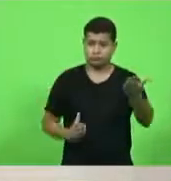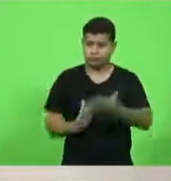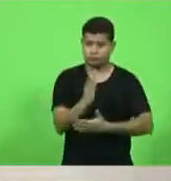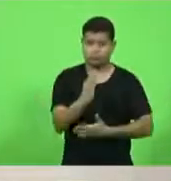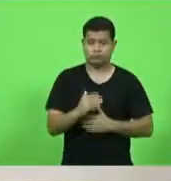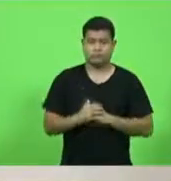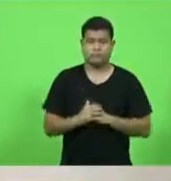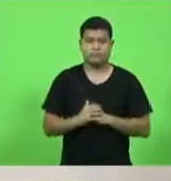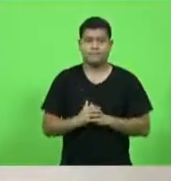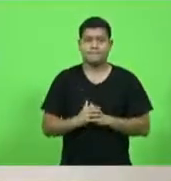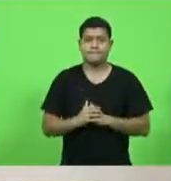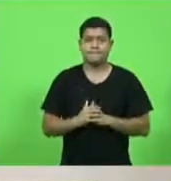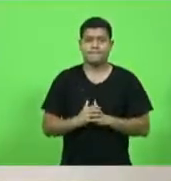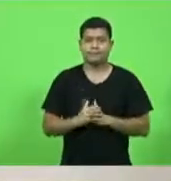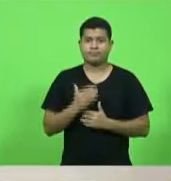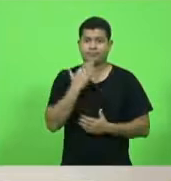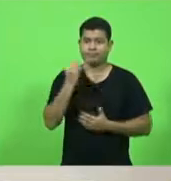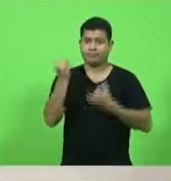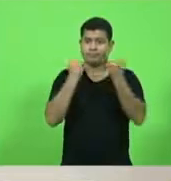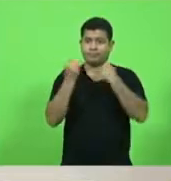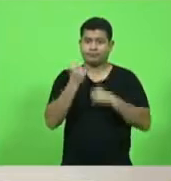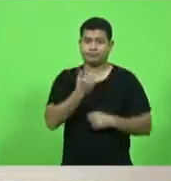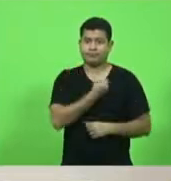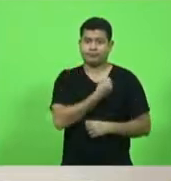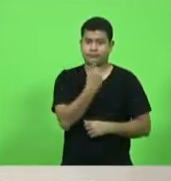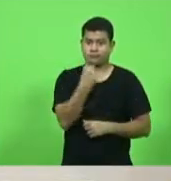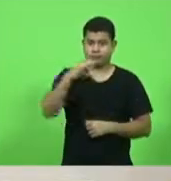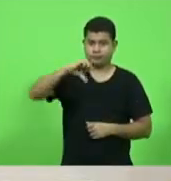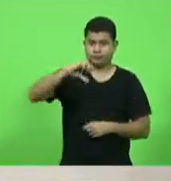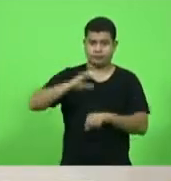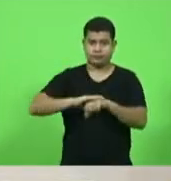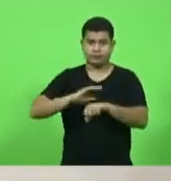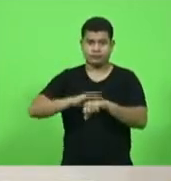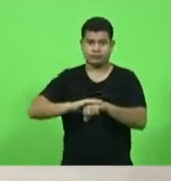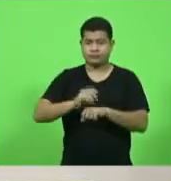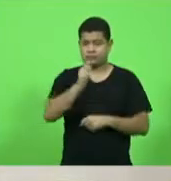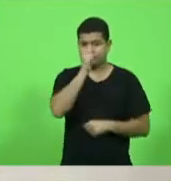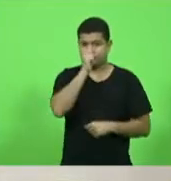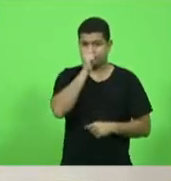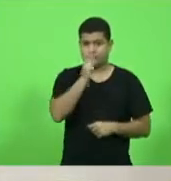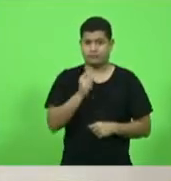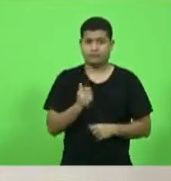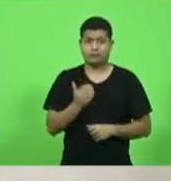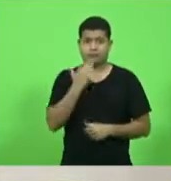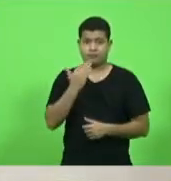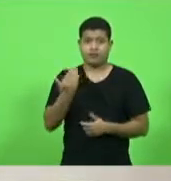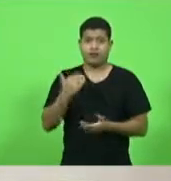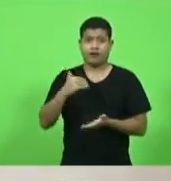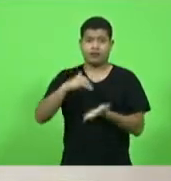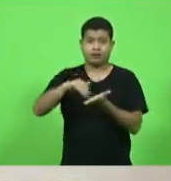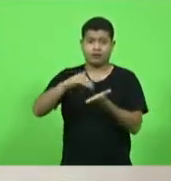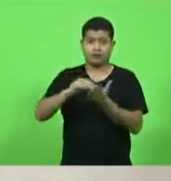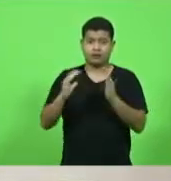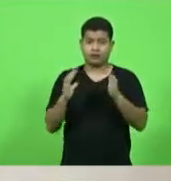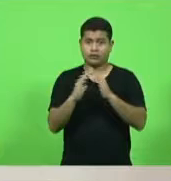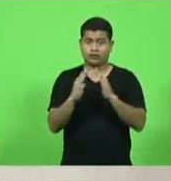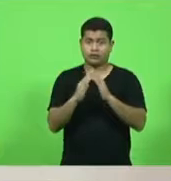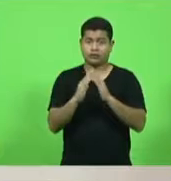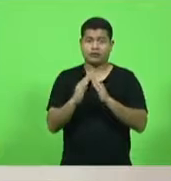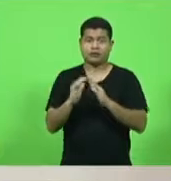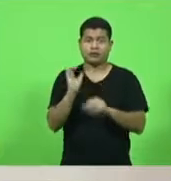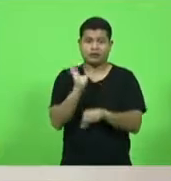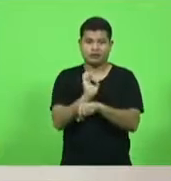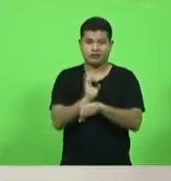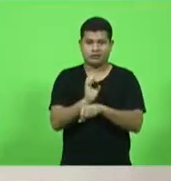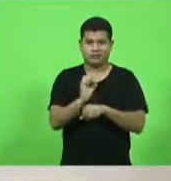aprovado. Pedido de informação número 19, autor deputado João Amin, solicitando ao secretário da Estado da Casa